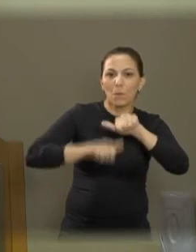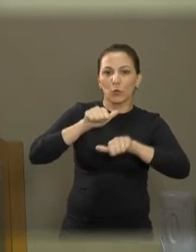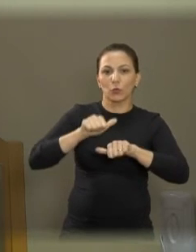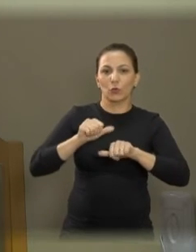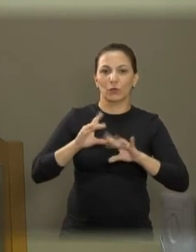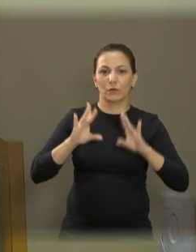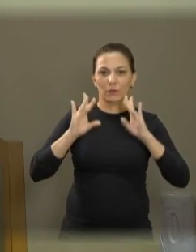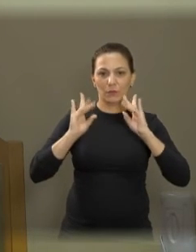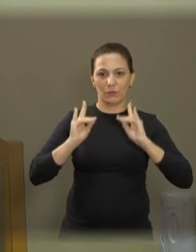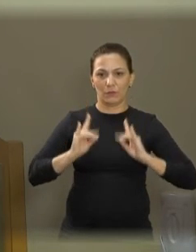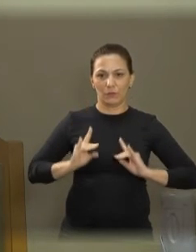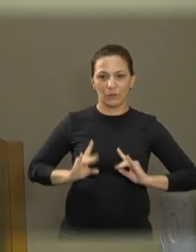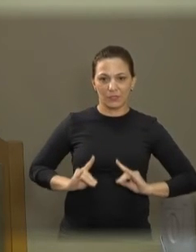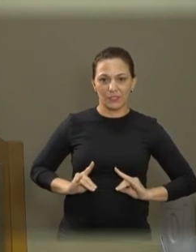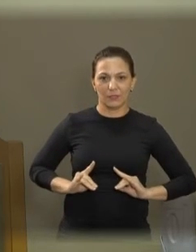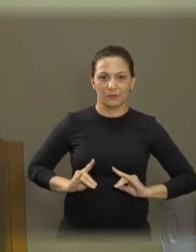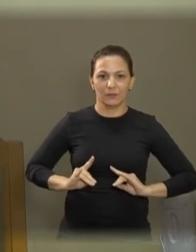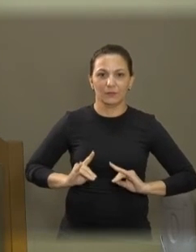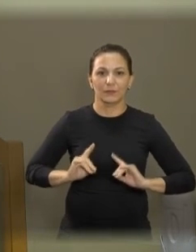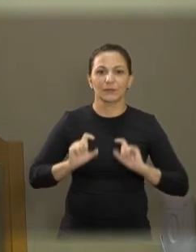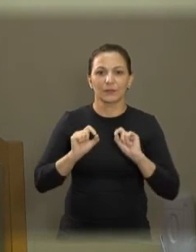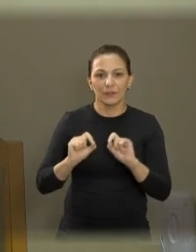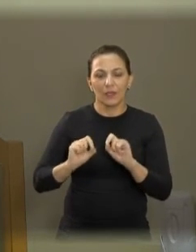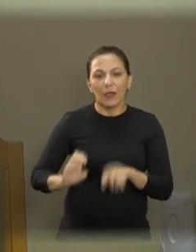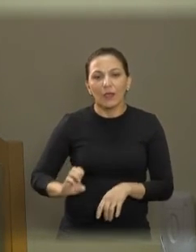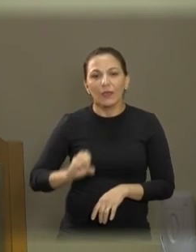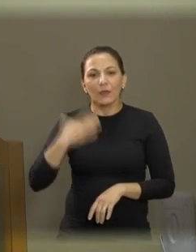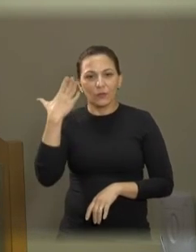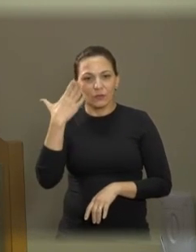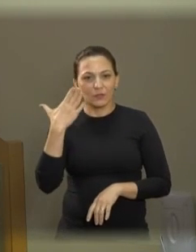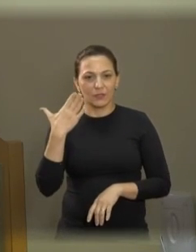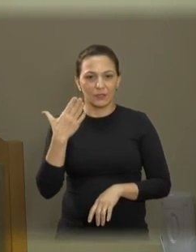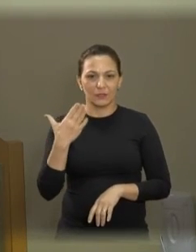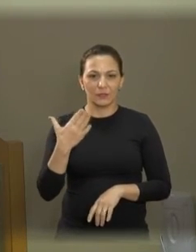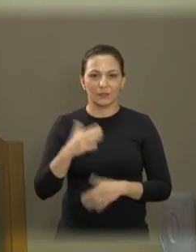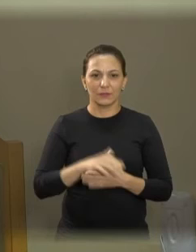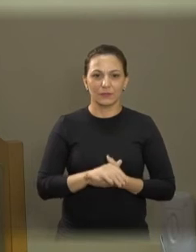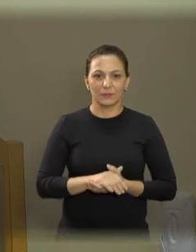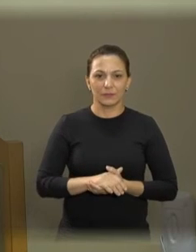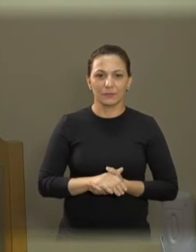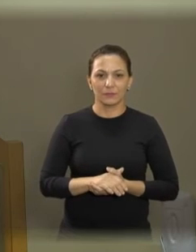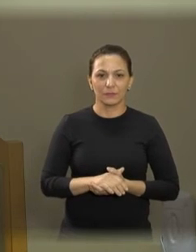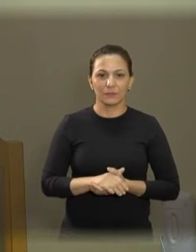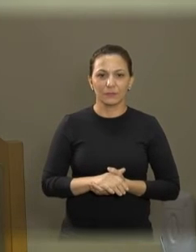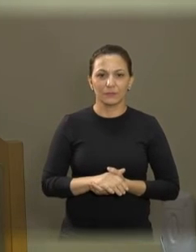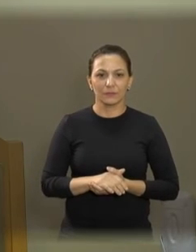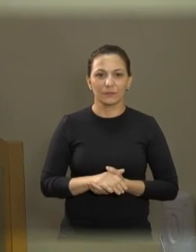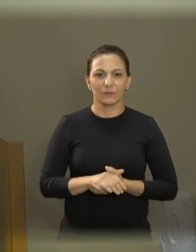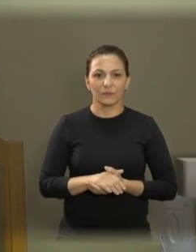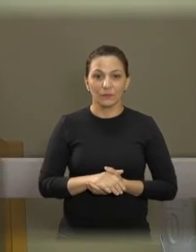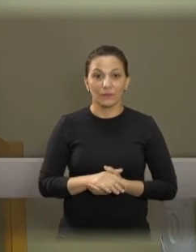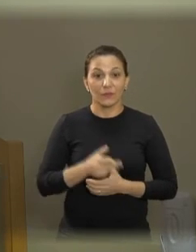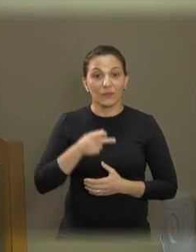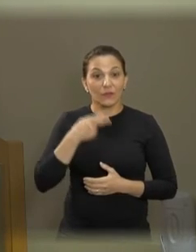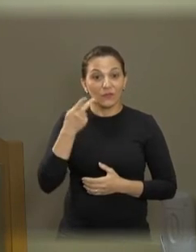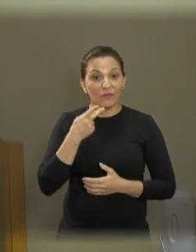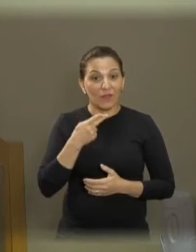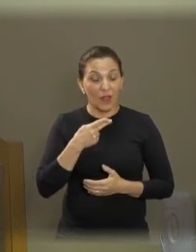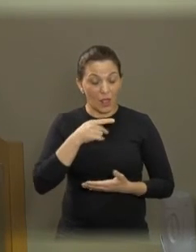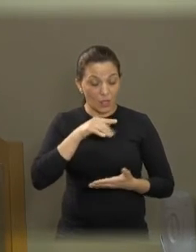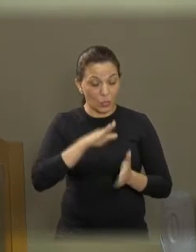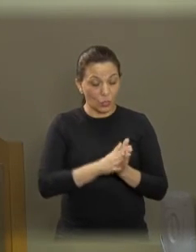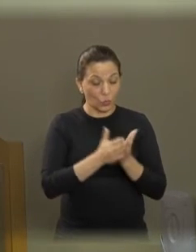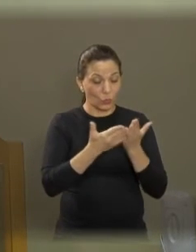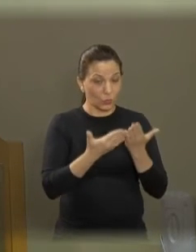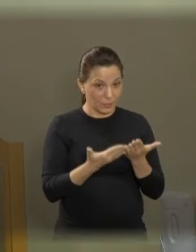hormonal ela acontece, né? Para algumas mais intensa, para outros menos. Mas o que eu queria dizer desse livro é